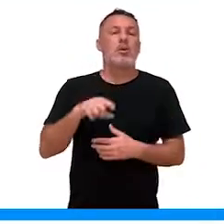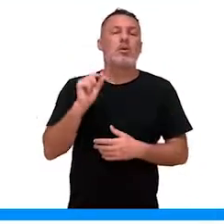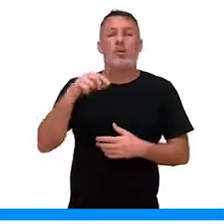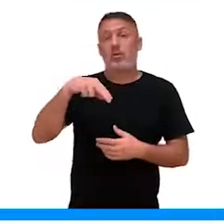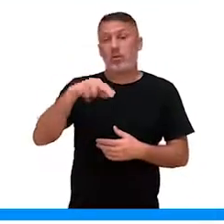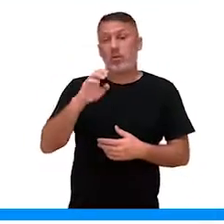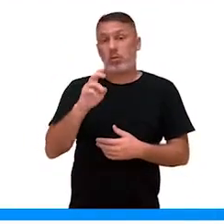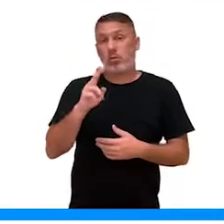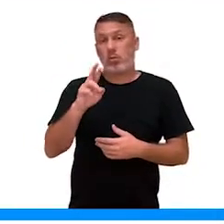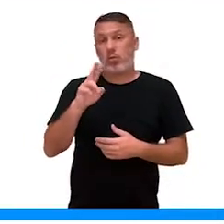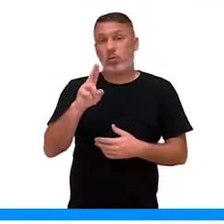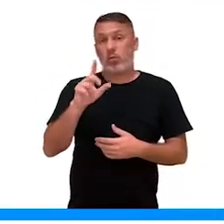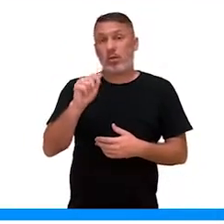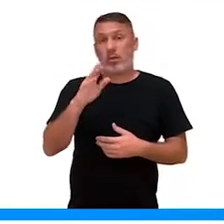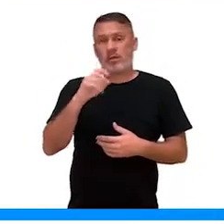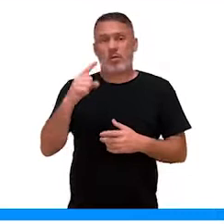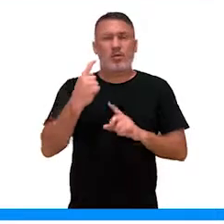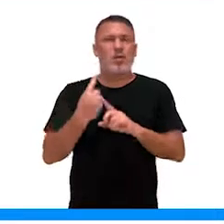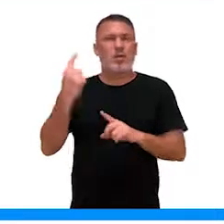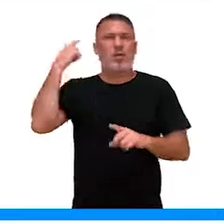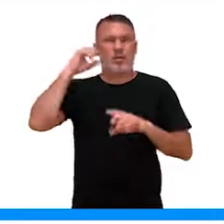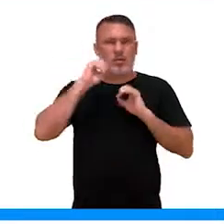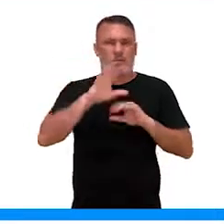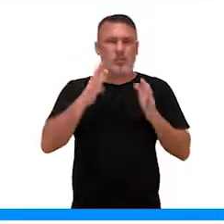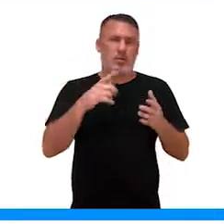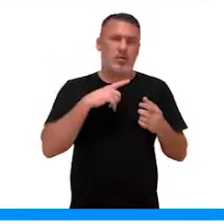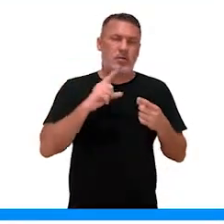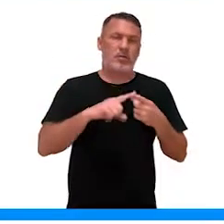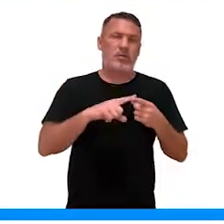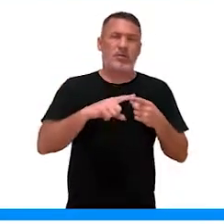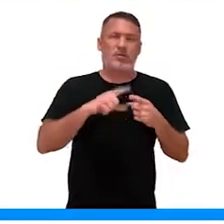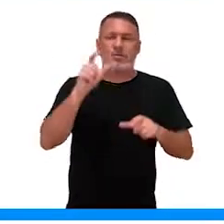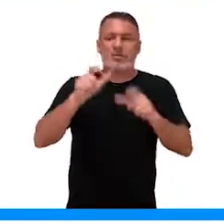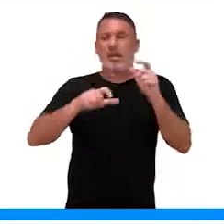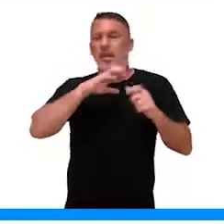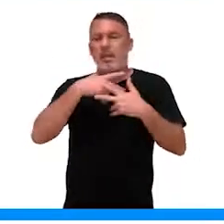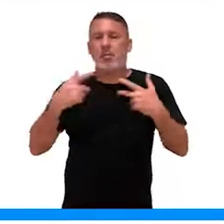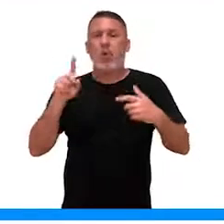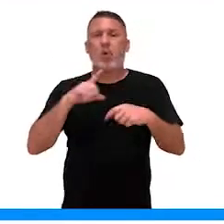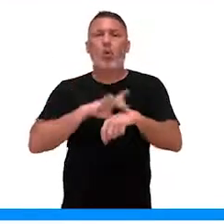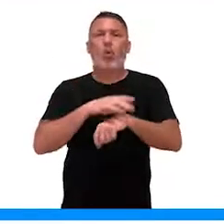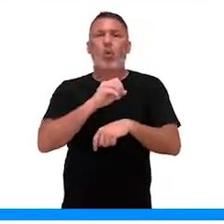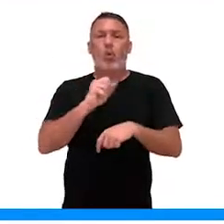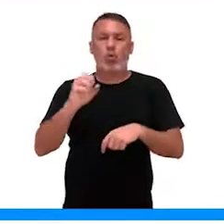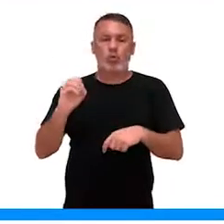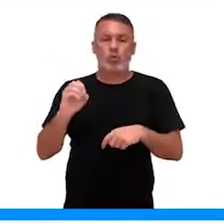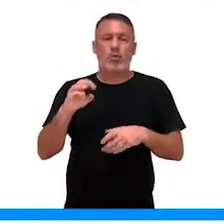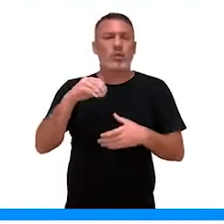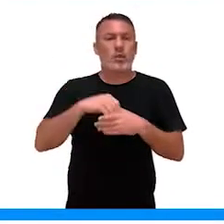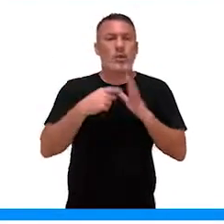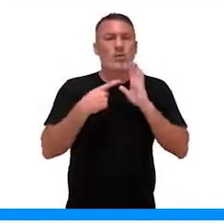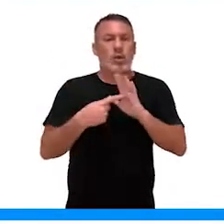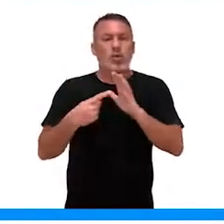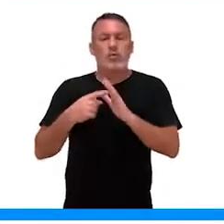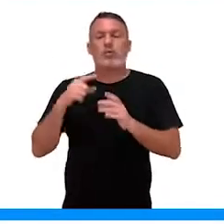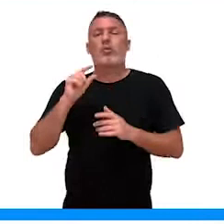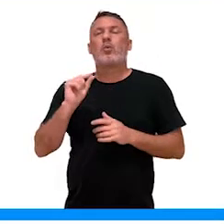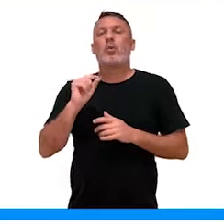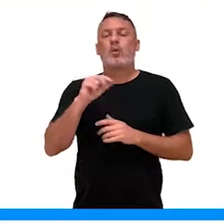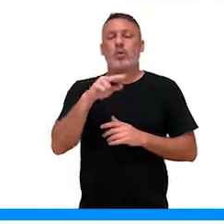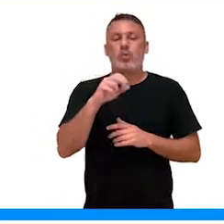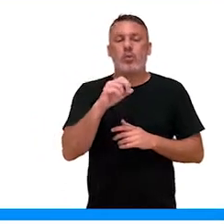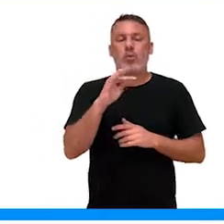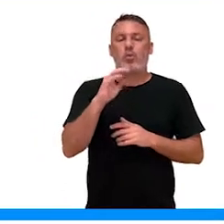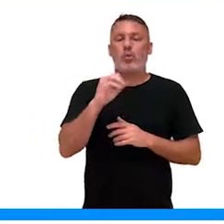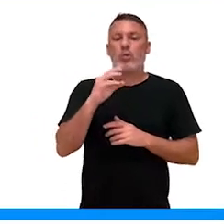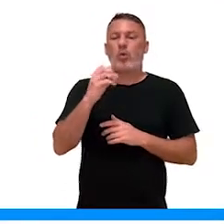nos cordados, a gente tem nos vertebrados, né, o grupo dos vertebrados, a nossa notocorda é substituída pela